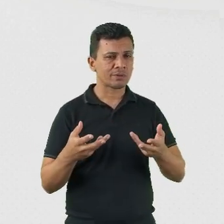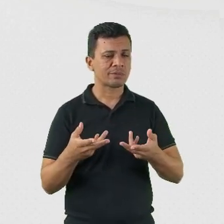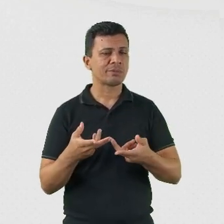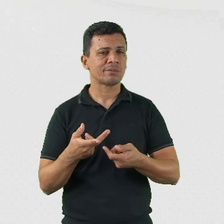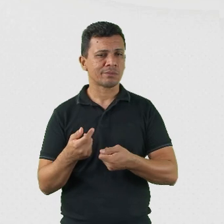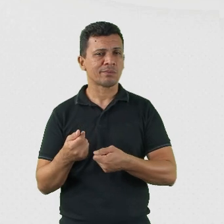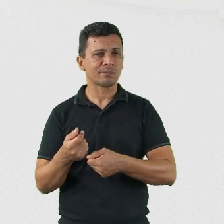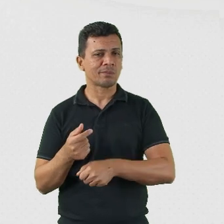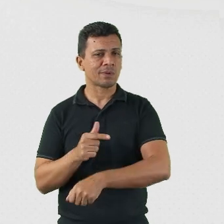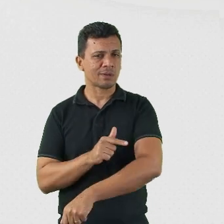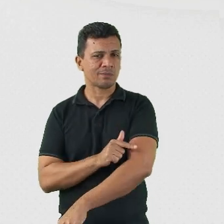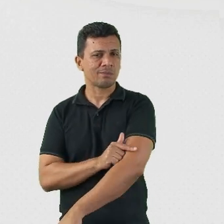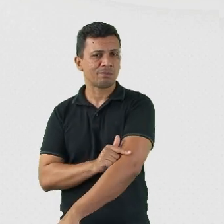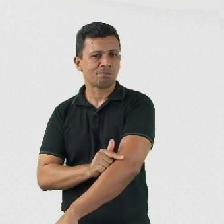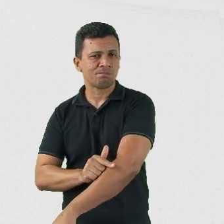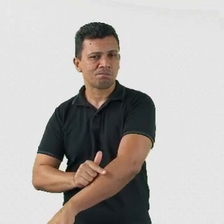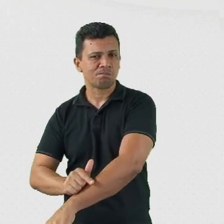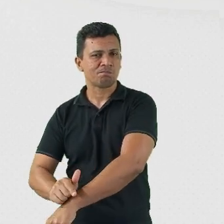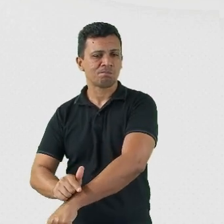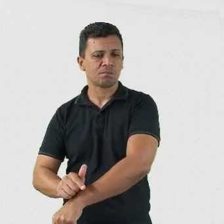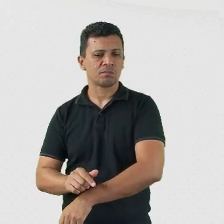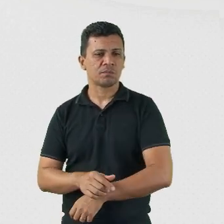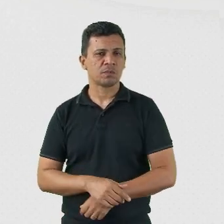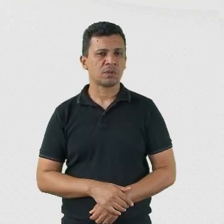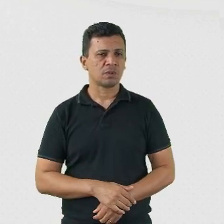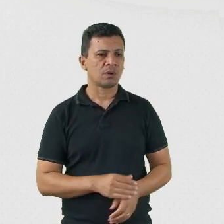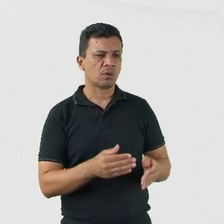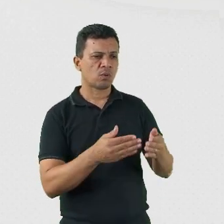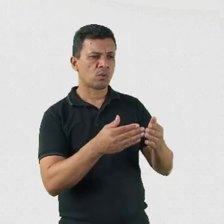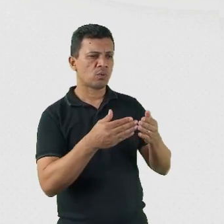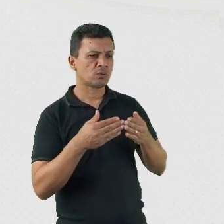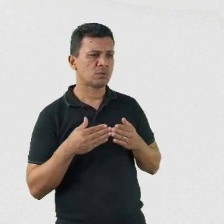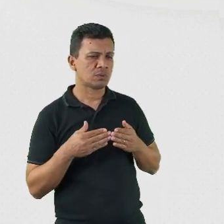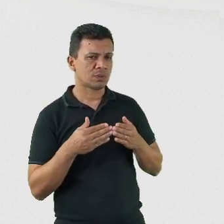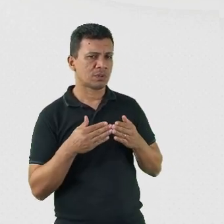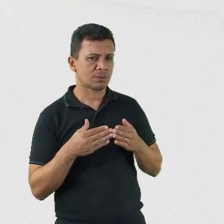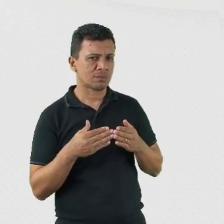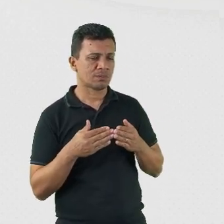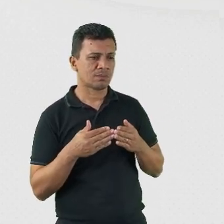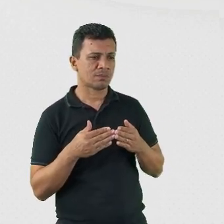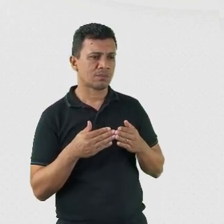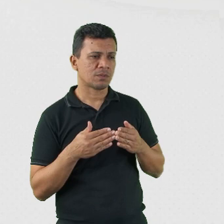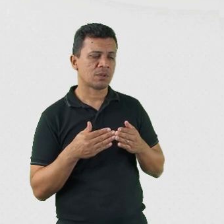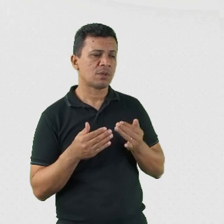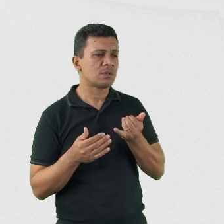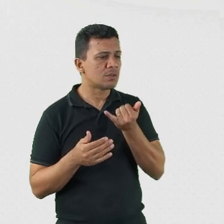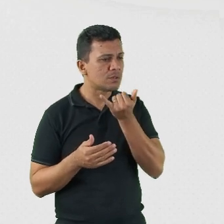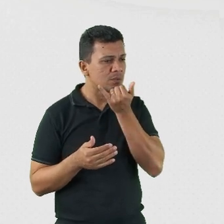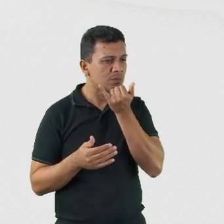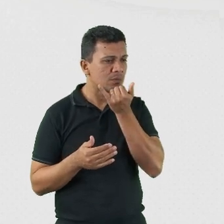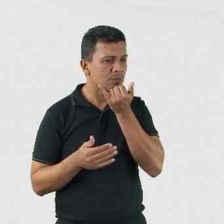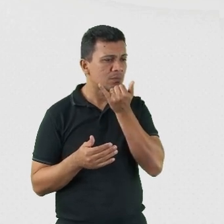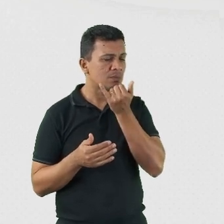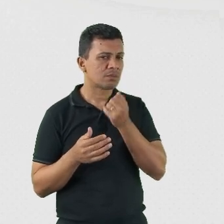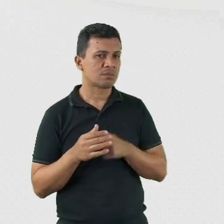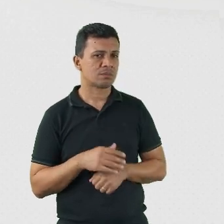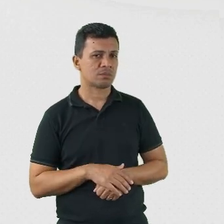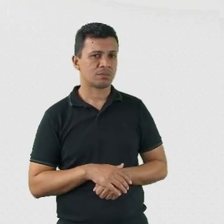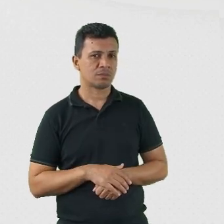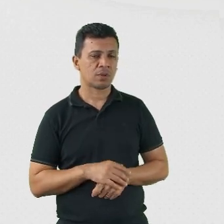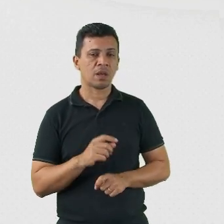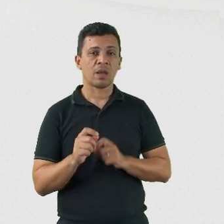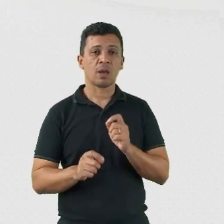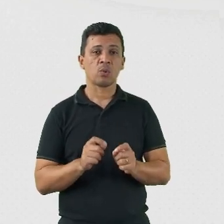cortês, tá? Então, quando você diz com licença, por favor, desculpe,